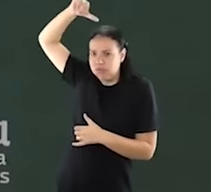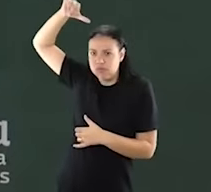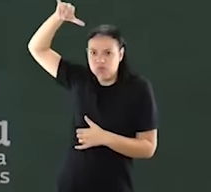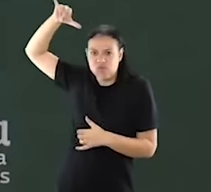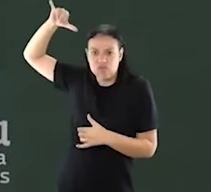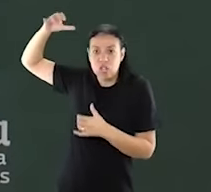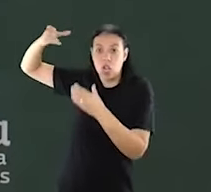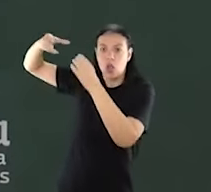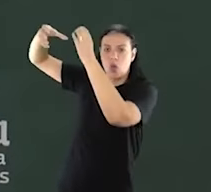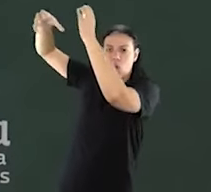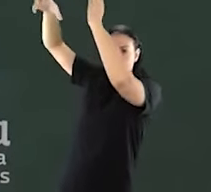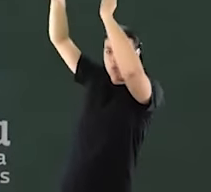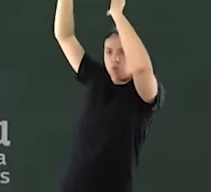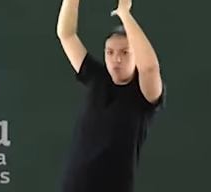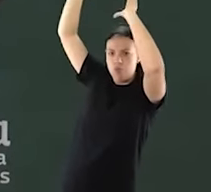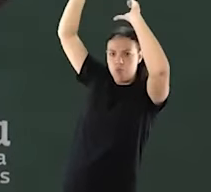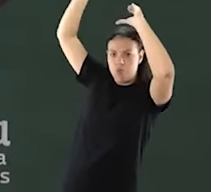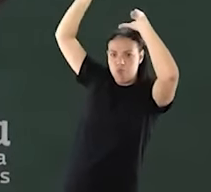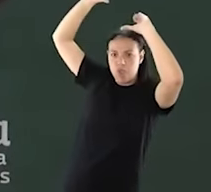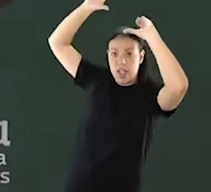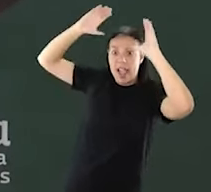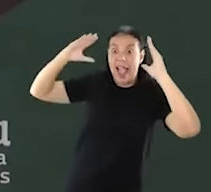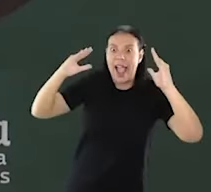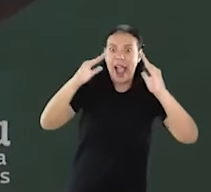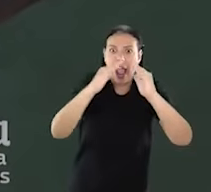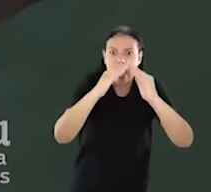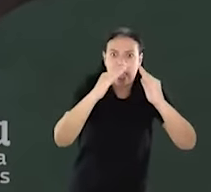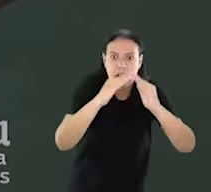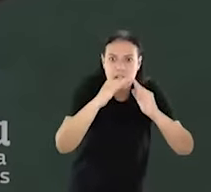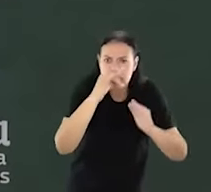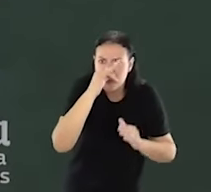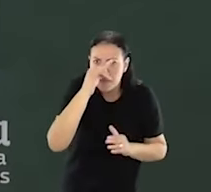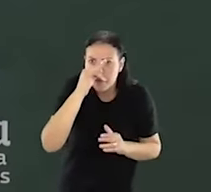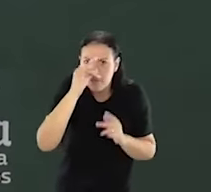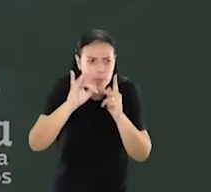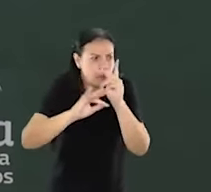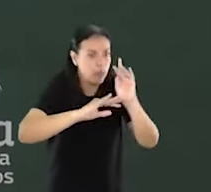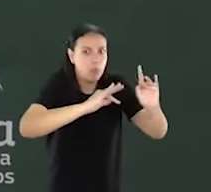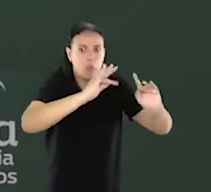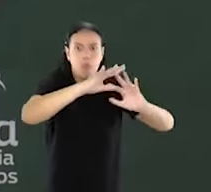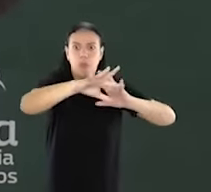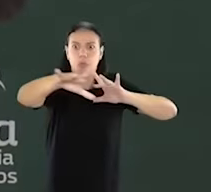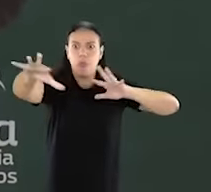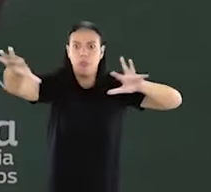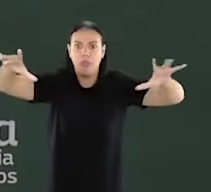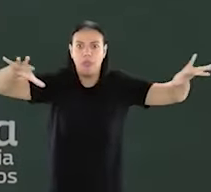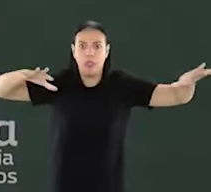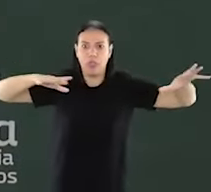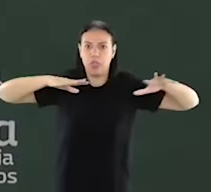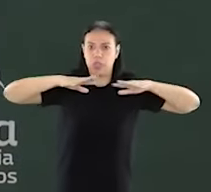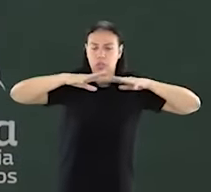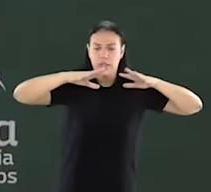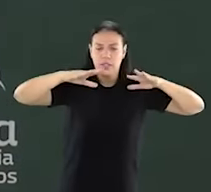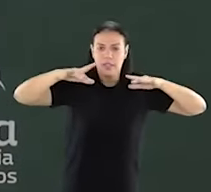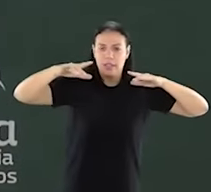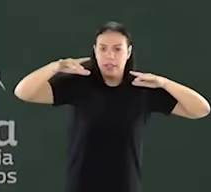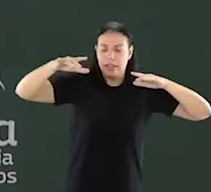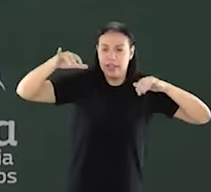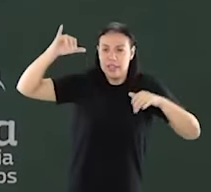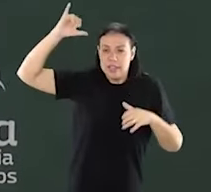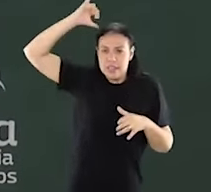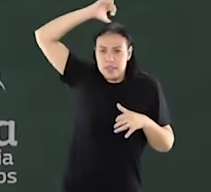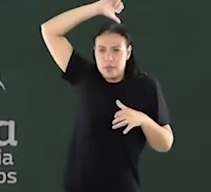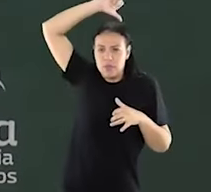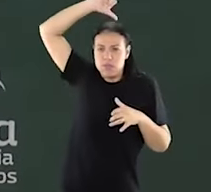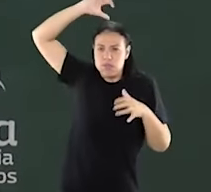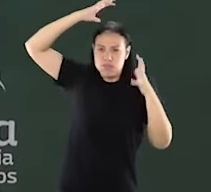E diz a Bíblia que a casa se encheu com perfume. E esse perfume certamente escorre pelo corpo de